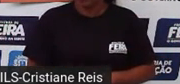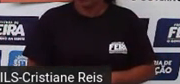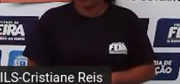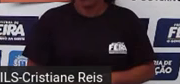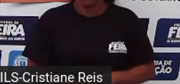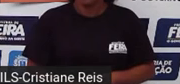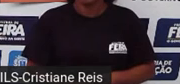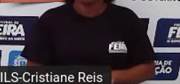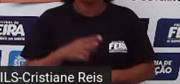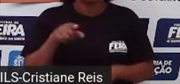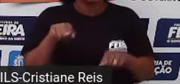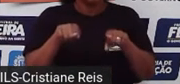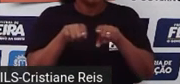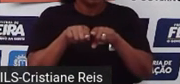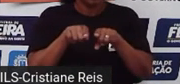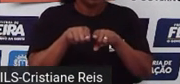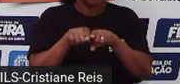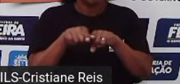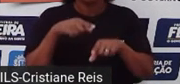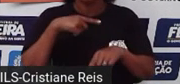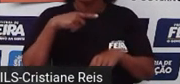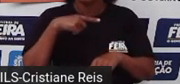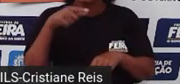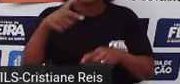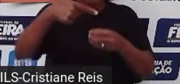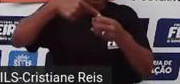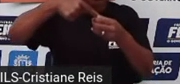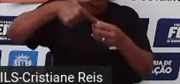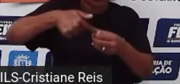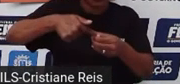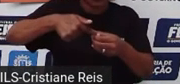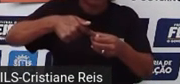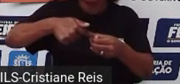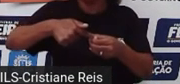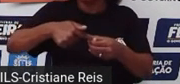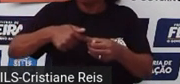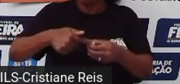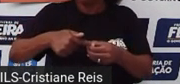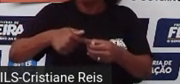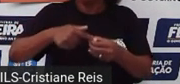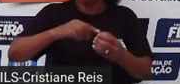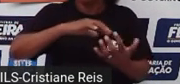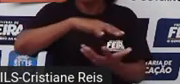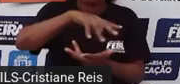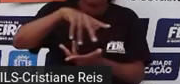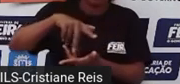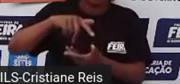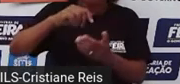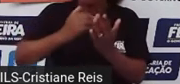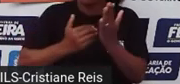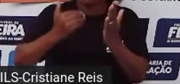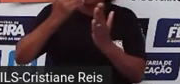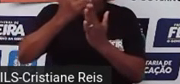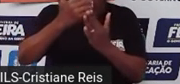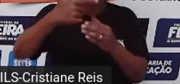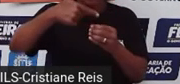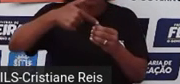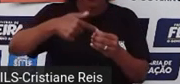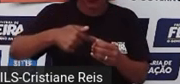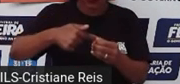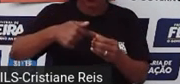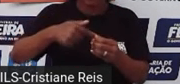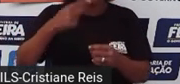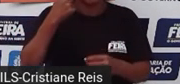das reservas petrolíferas do mundo e de importante rota de passagem entre os três continentes e só de passagem